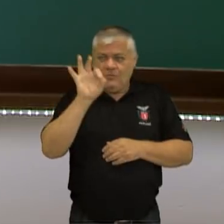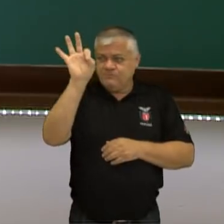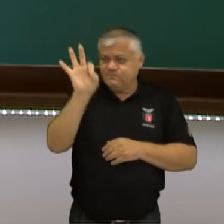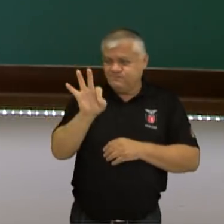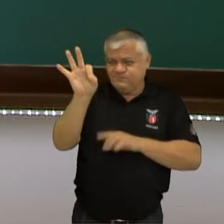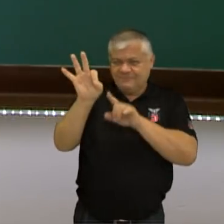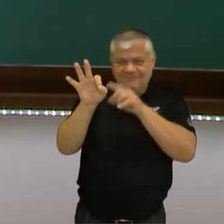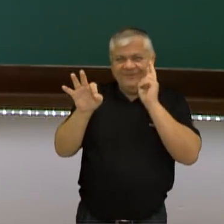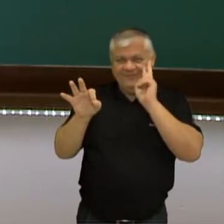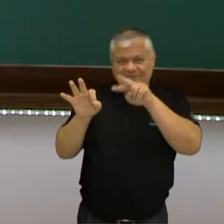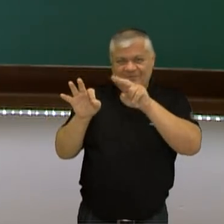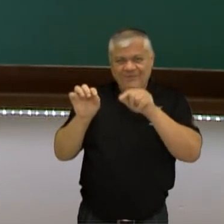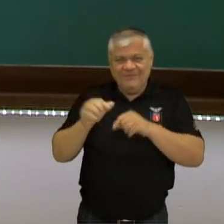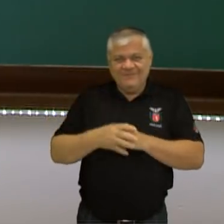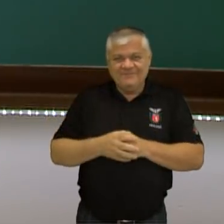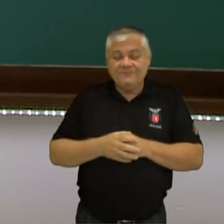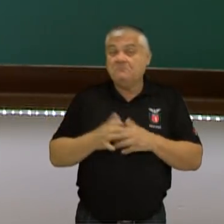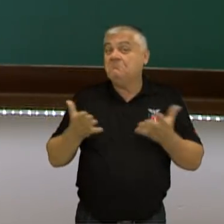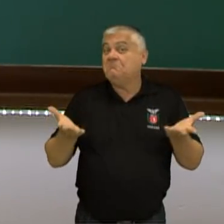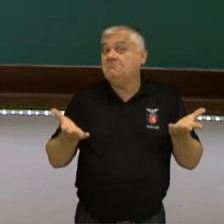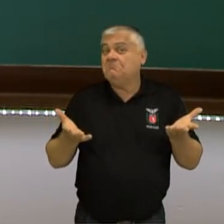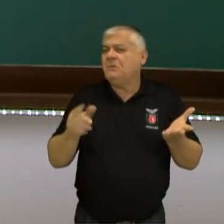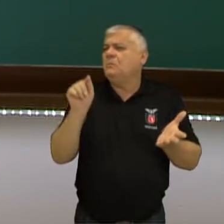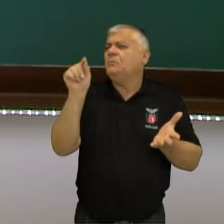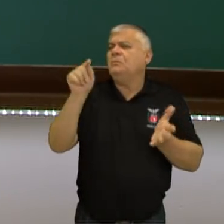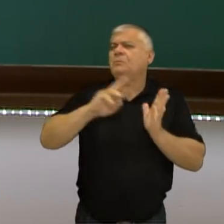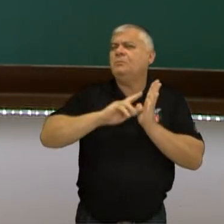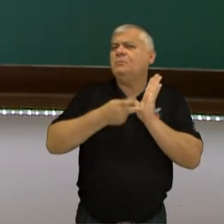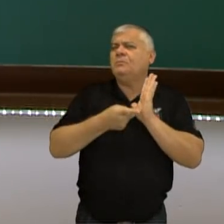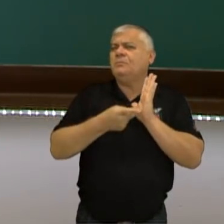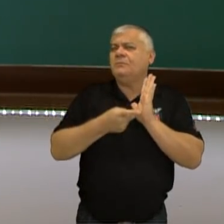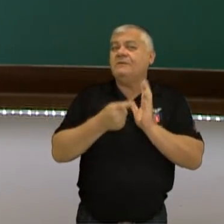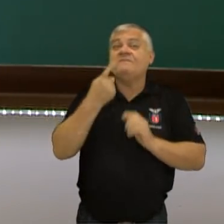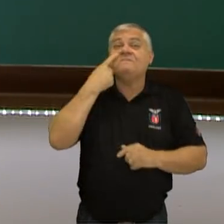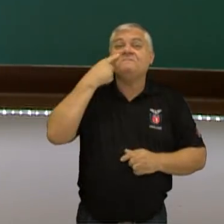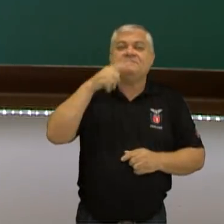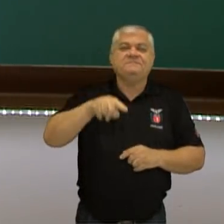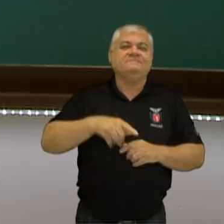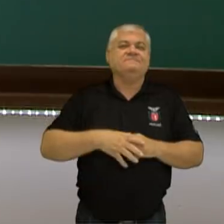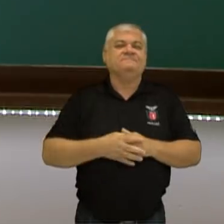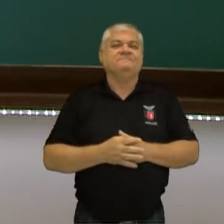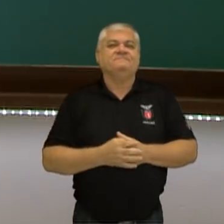ali, da tela? O que ele representa? Vamos descobrir.